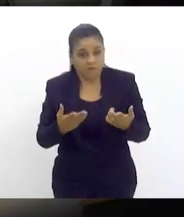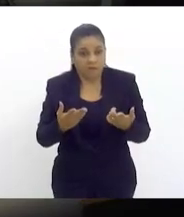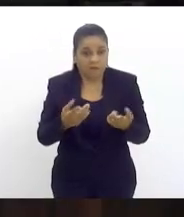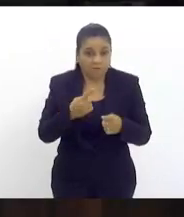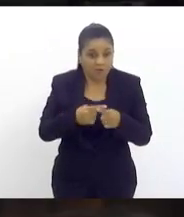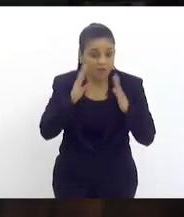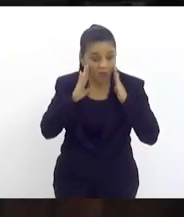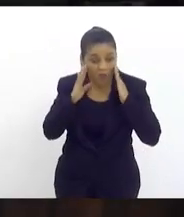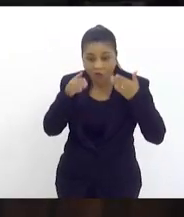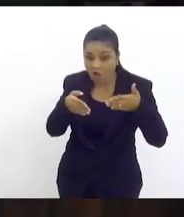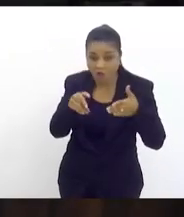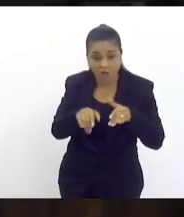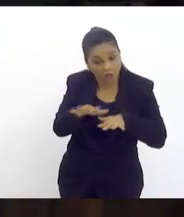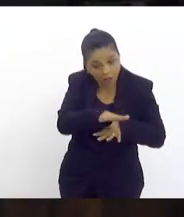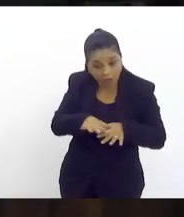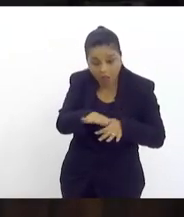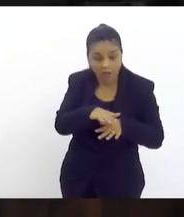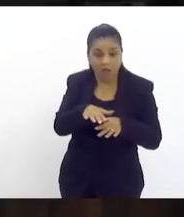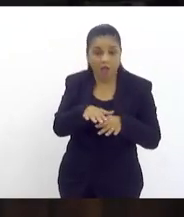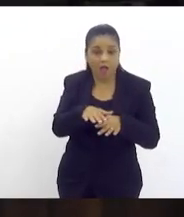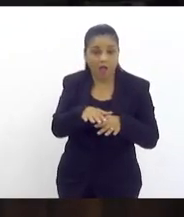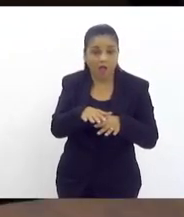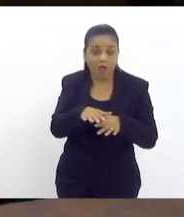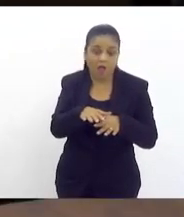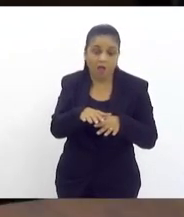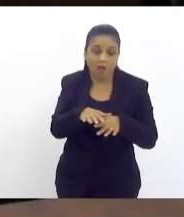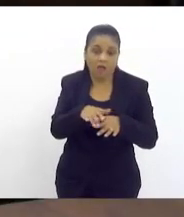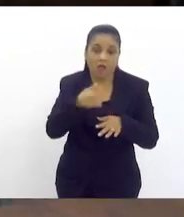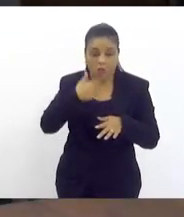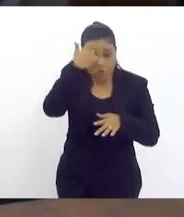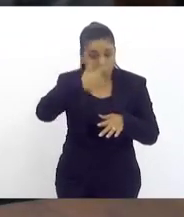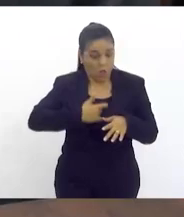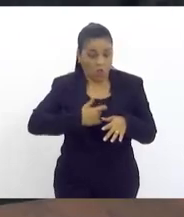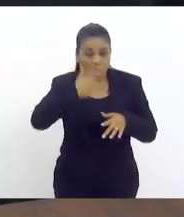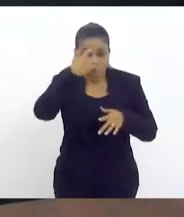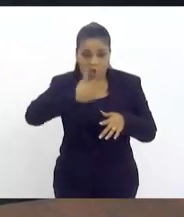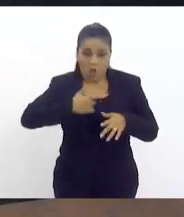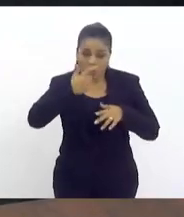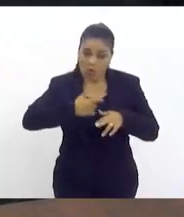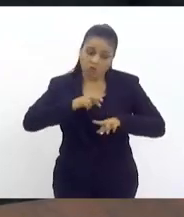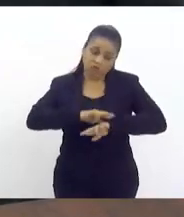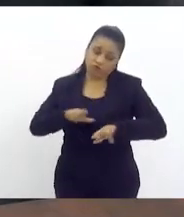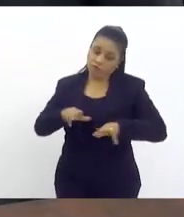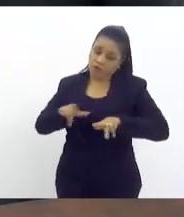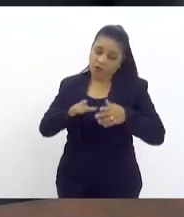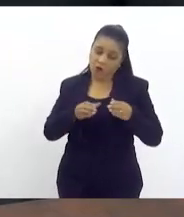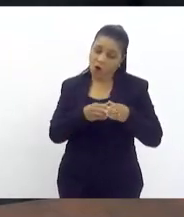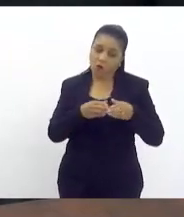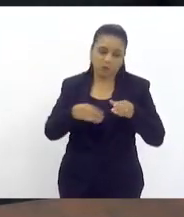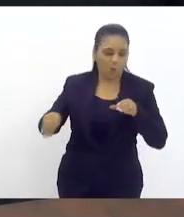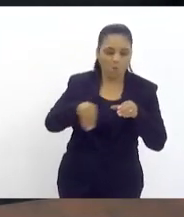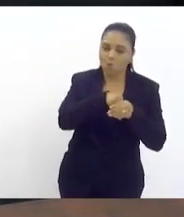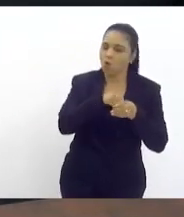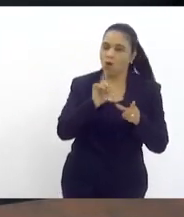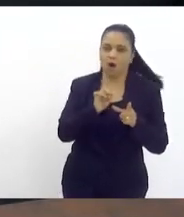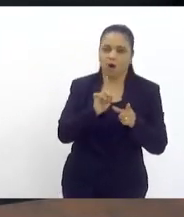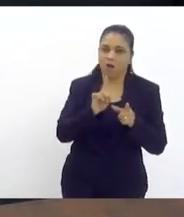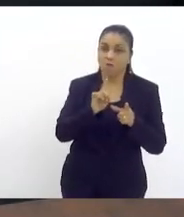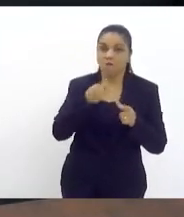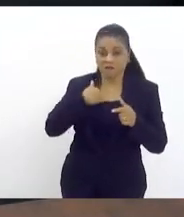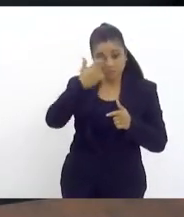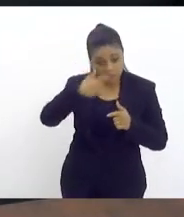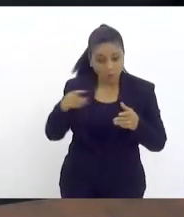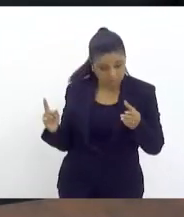Comissão voto parecer. A gente delibera em maioria. Eu não sou desta comissão. Mas se o fosse,